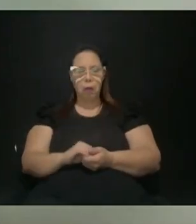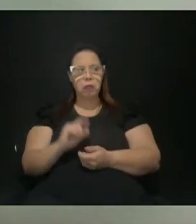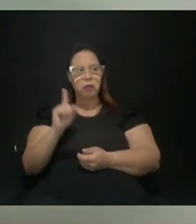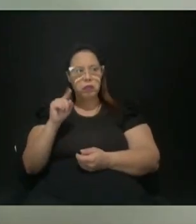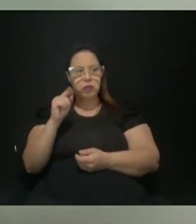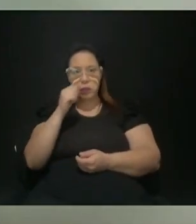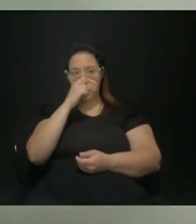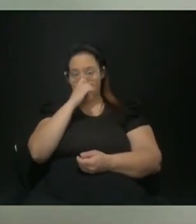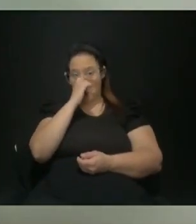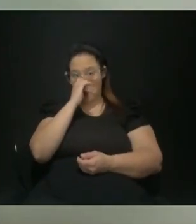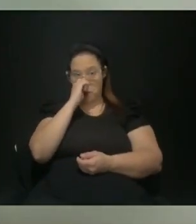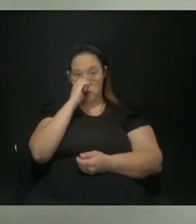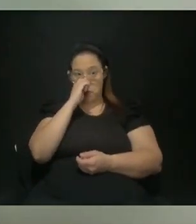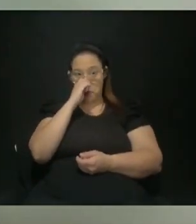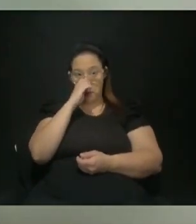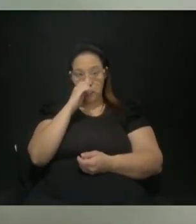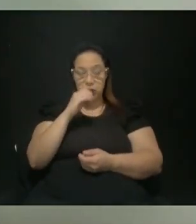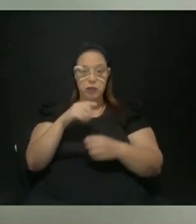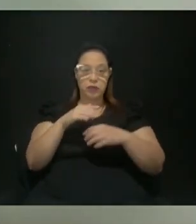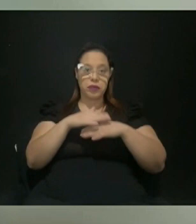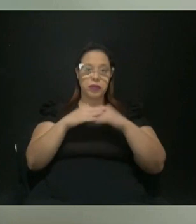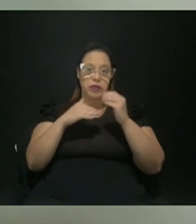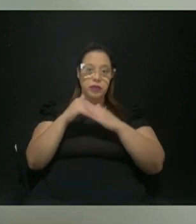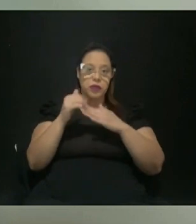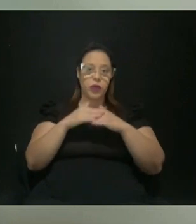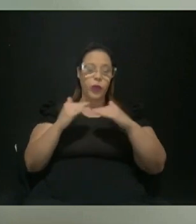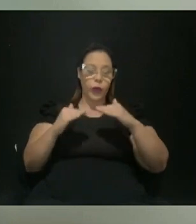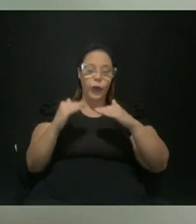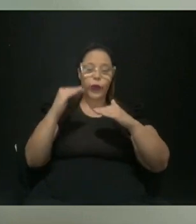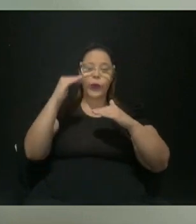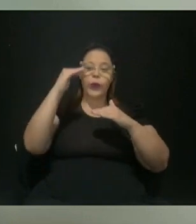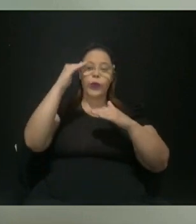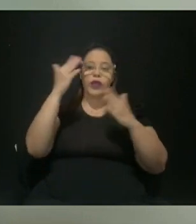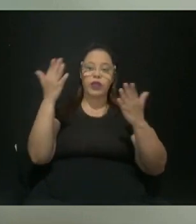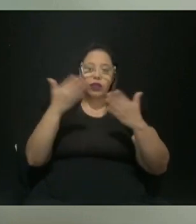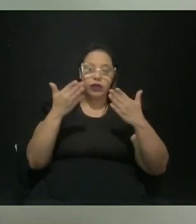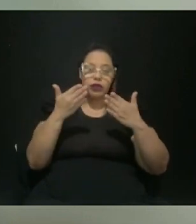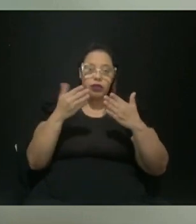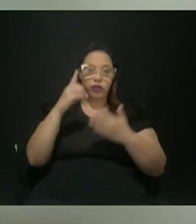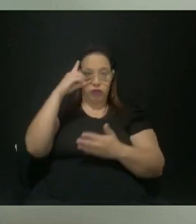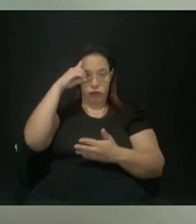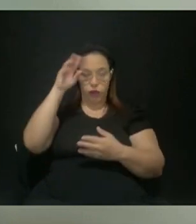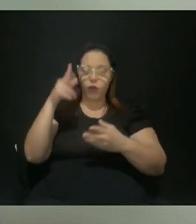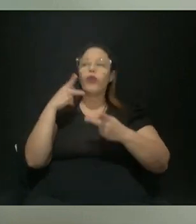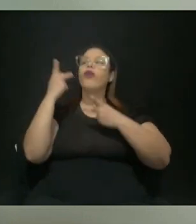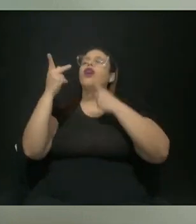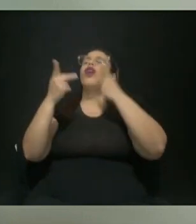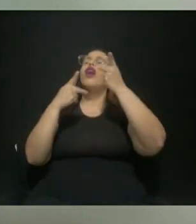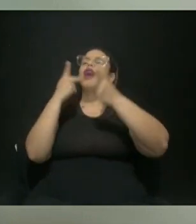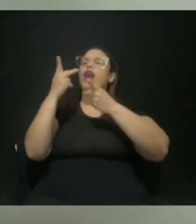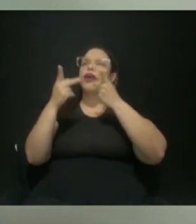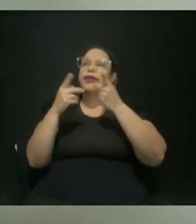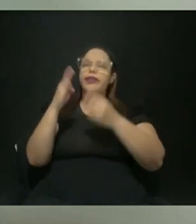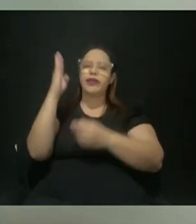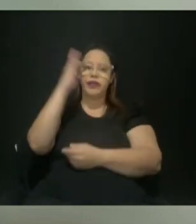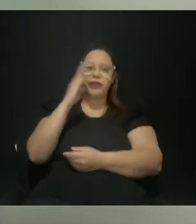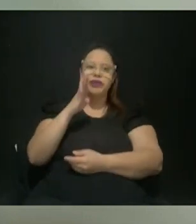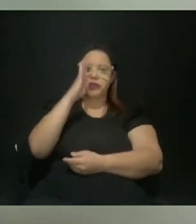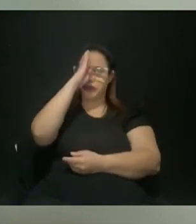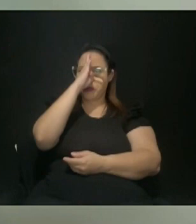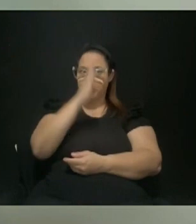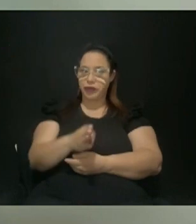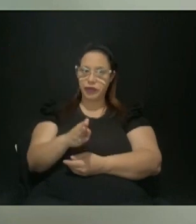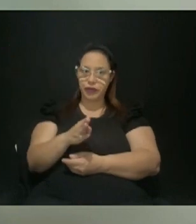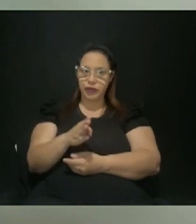Sim, é um mercado que está muito em alta. Hoje em dia tem se falado muito. No Brasil, principalmente, está muito